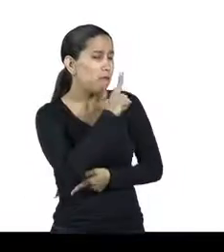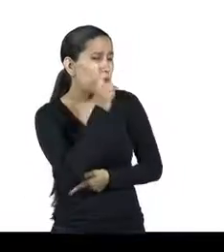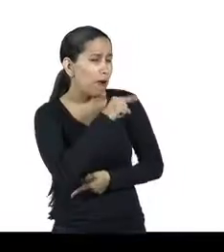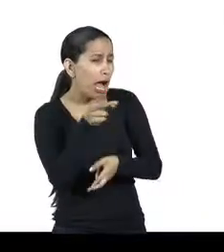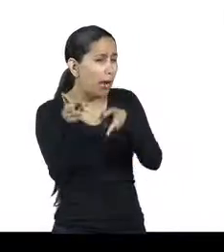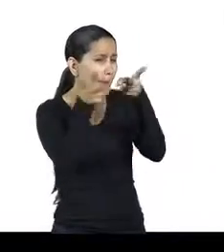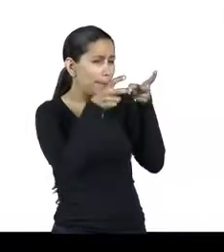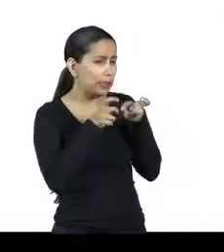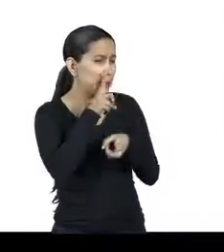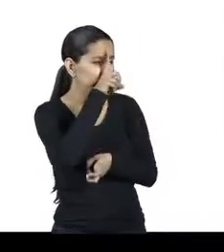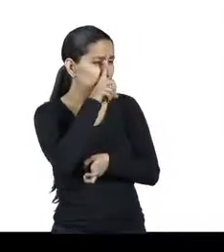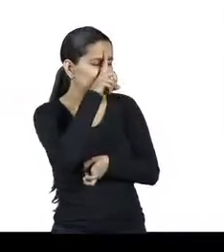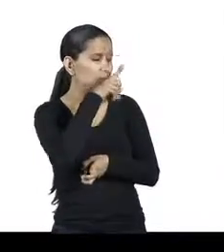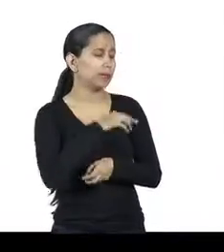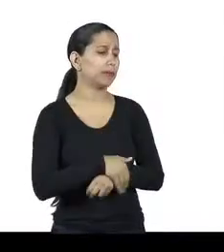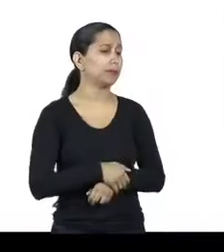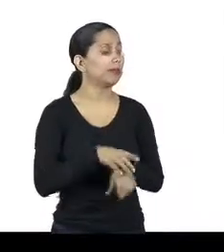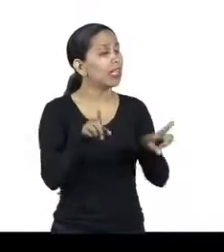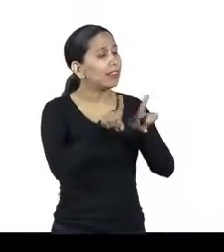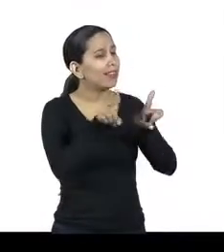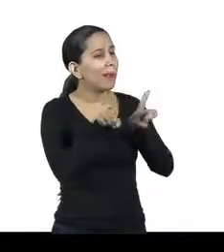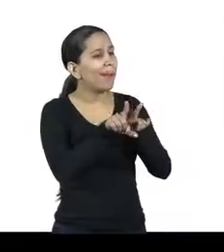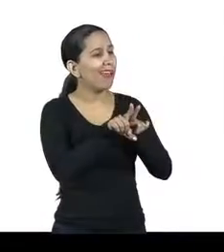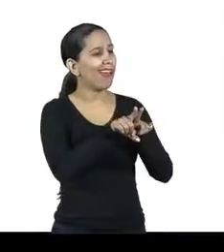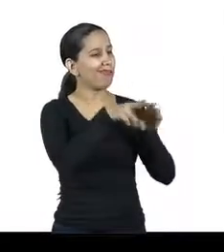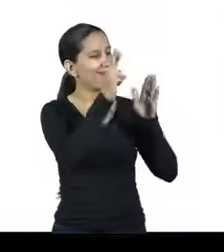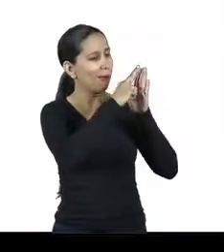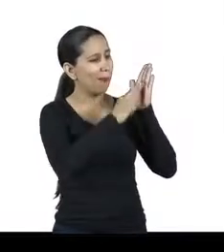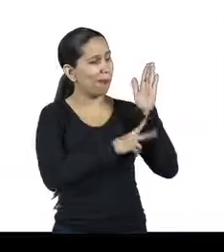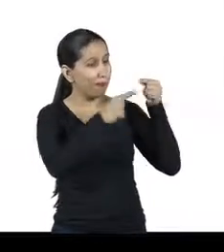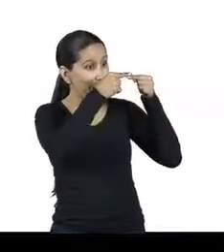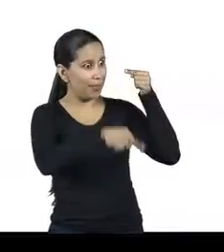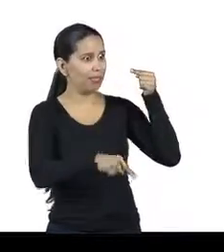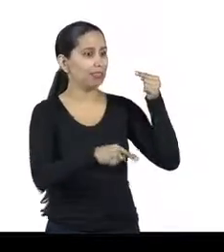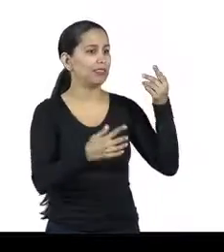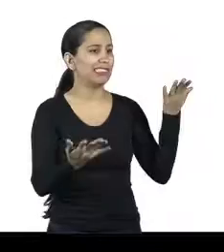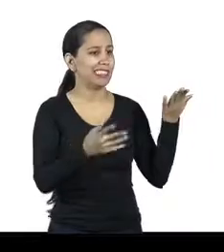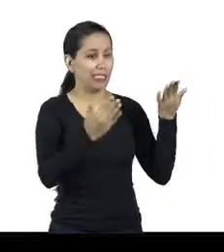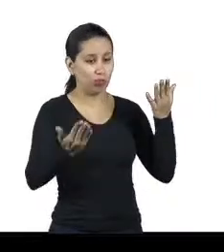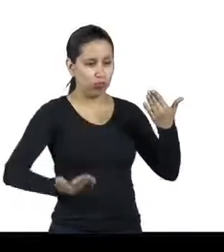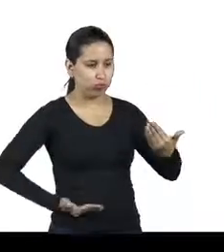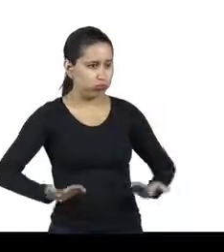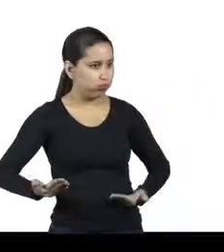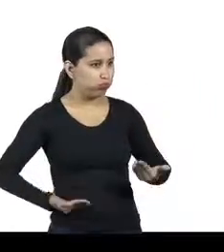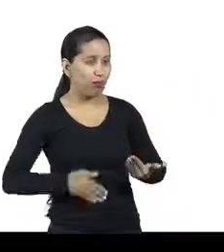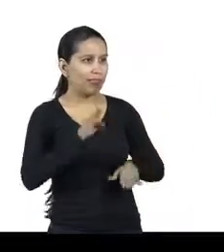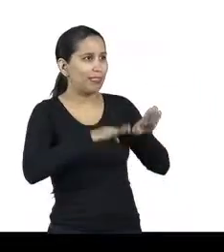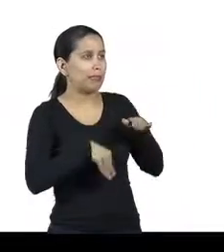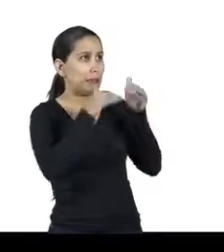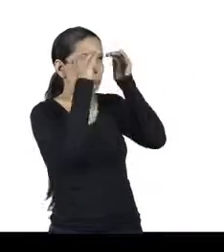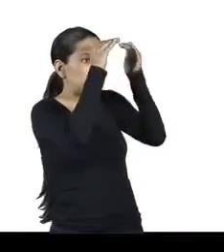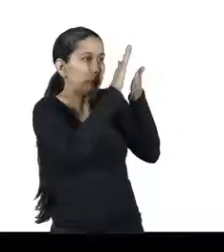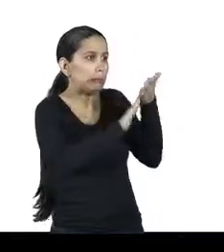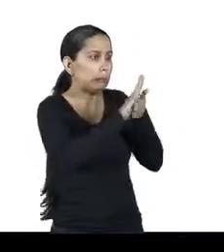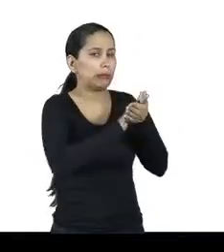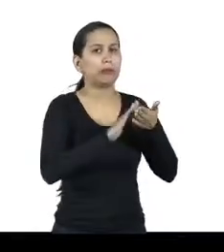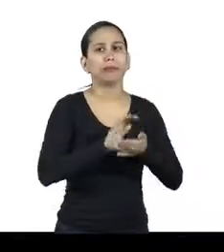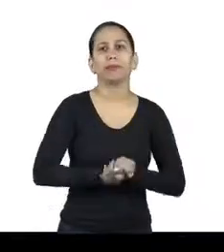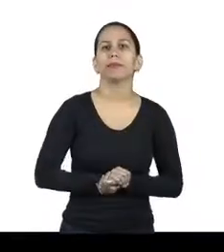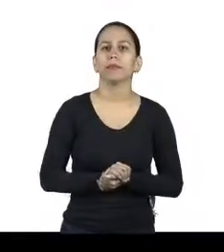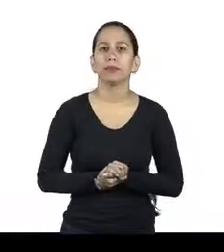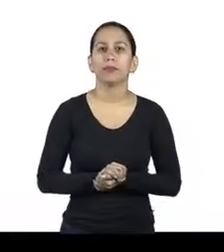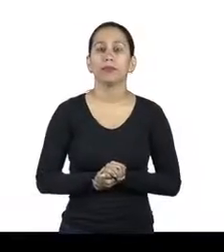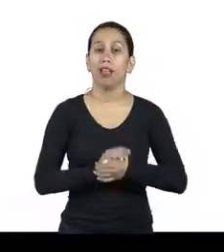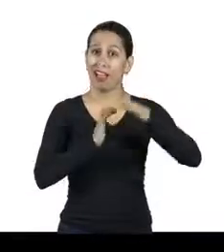falha na percepção de risco e também descumprimento da disciplina operacional pelos trabalhadores no seu ambiente de trabalho. As